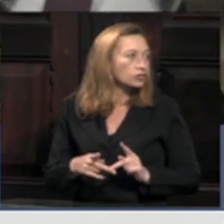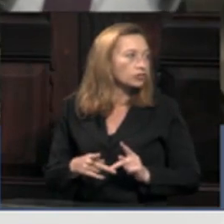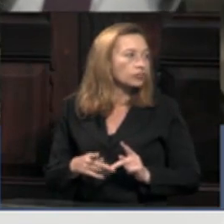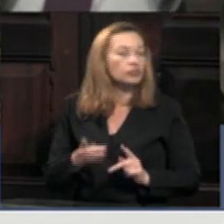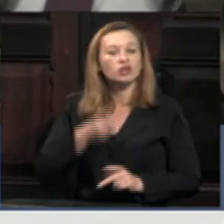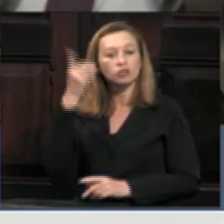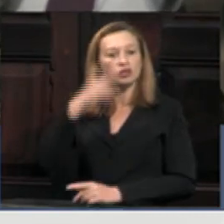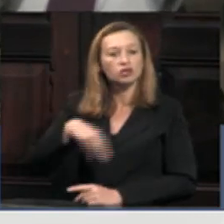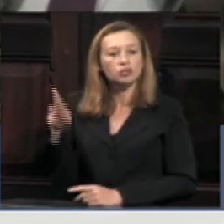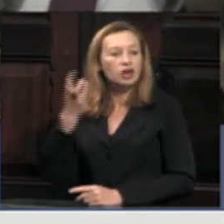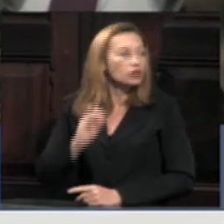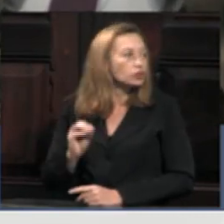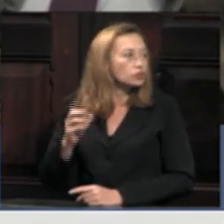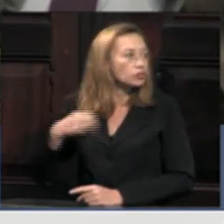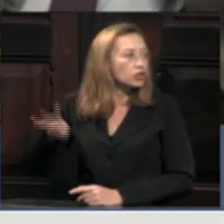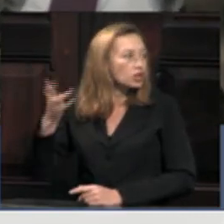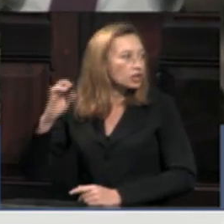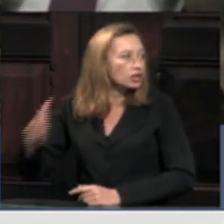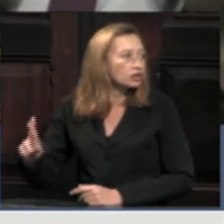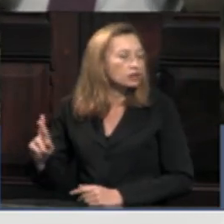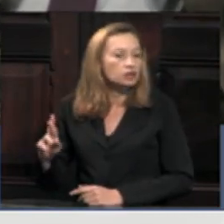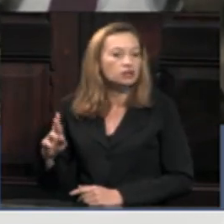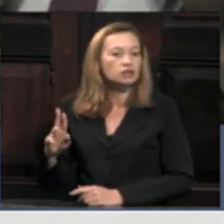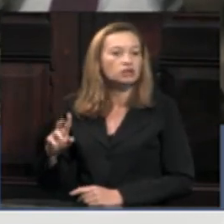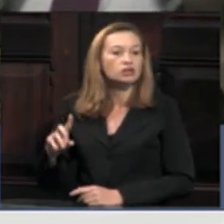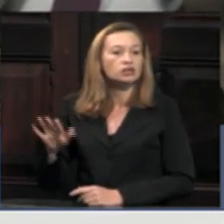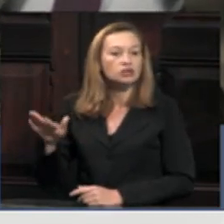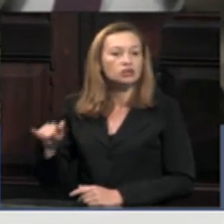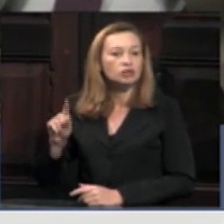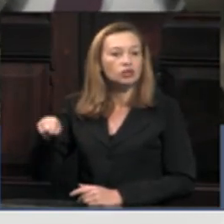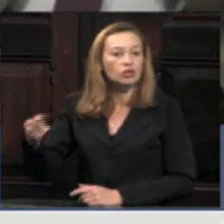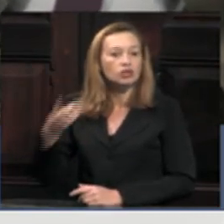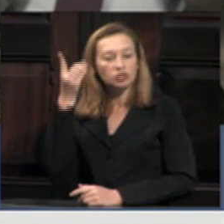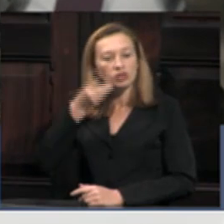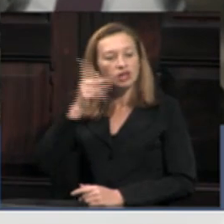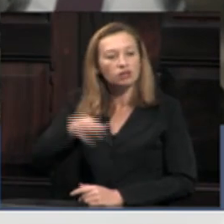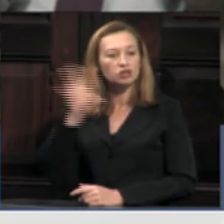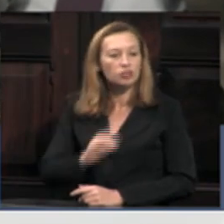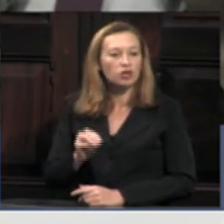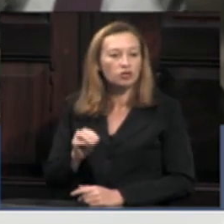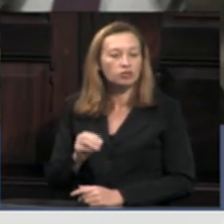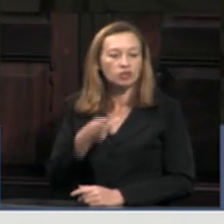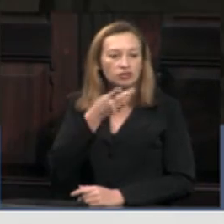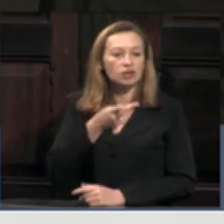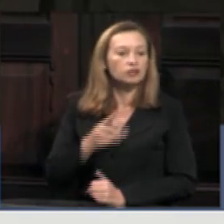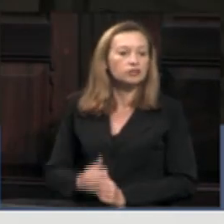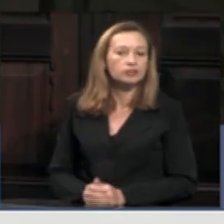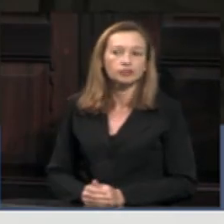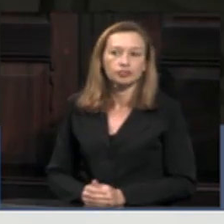deputado Marcos Miller. Não estando presente, designo deputado Luiz Paulo para emitir parecer.